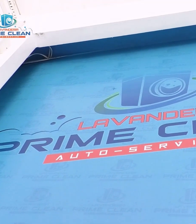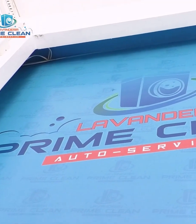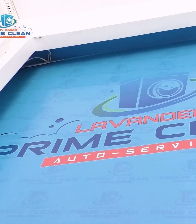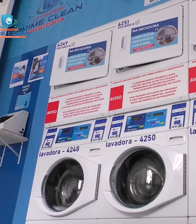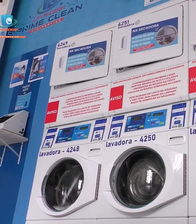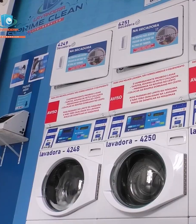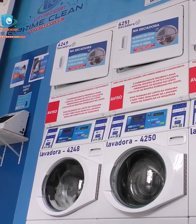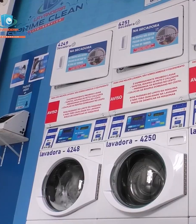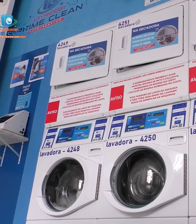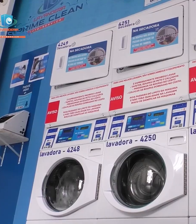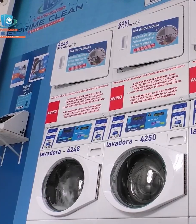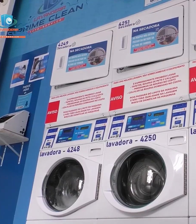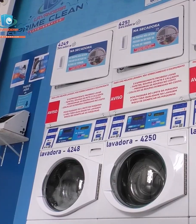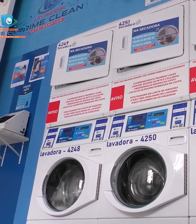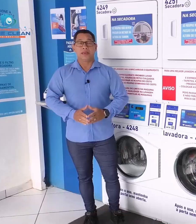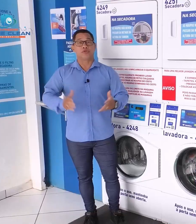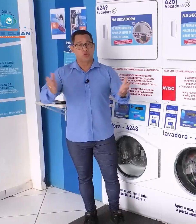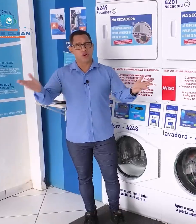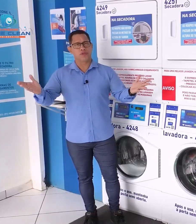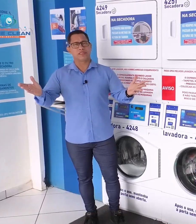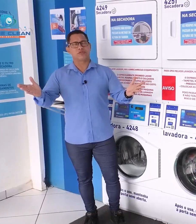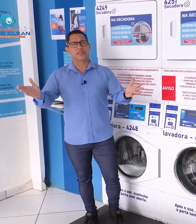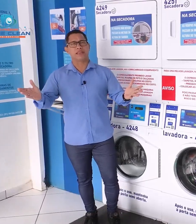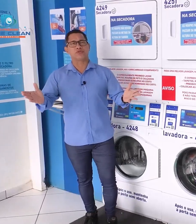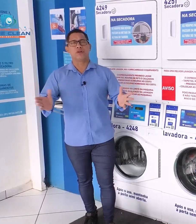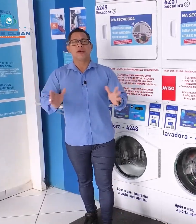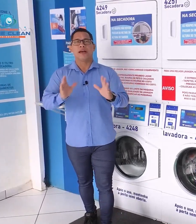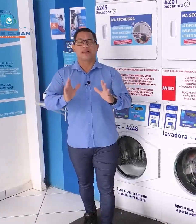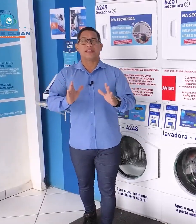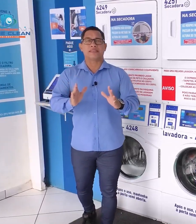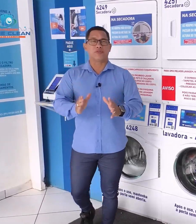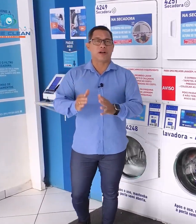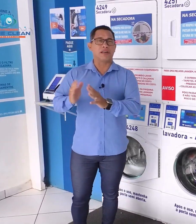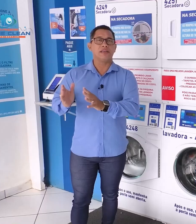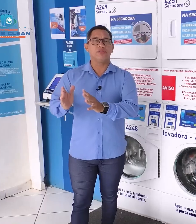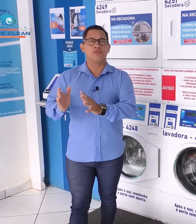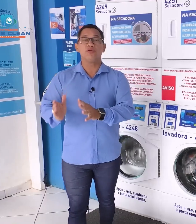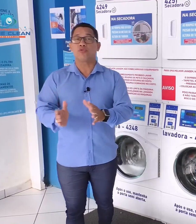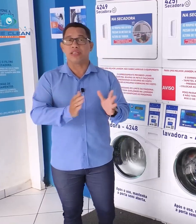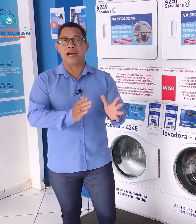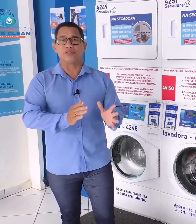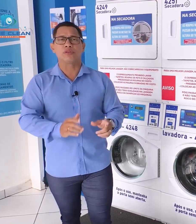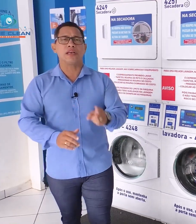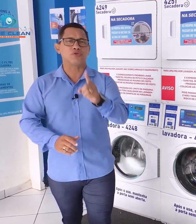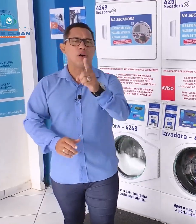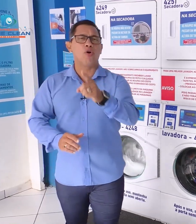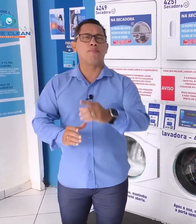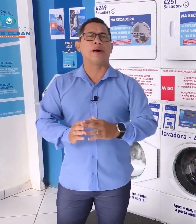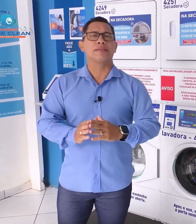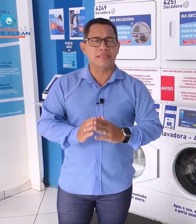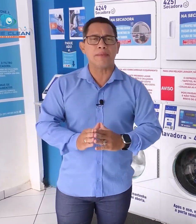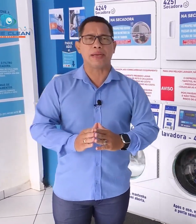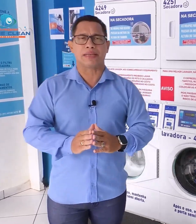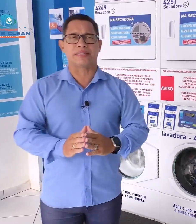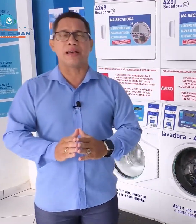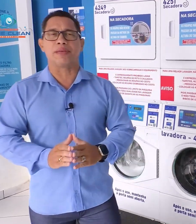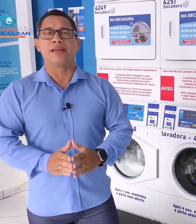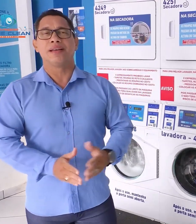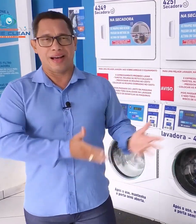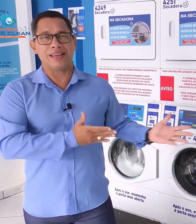Clean já caiu no gosto popular. E todo esse sucesso é graças ao carinho e o cuidado que a sua roupa